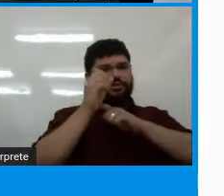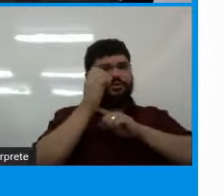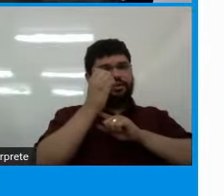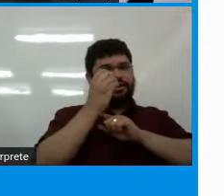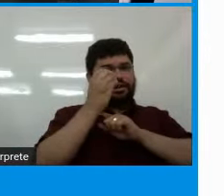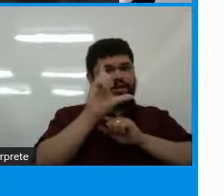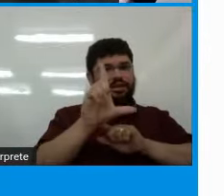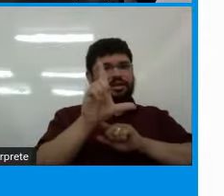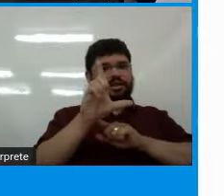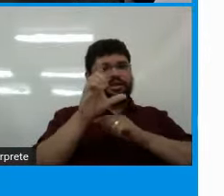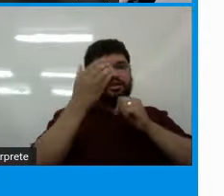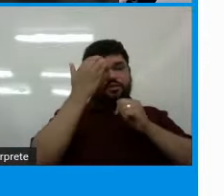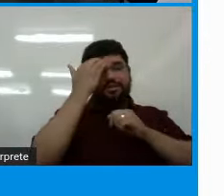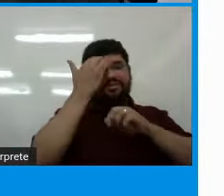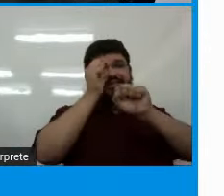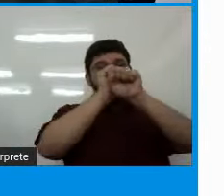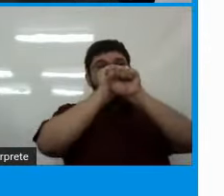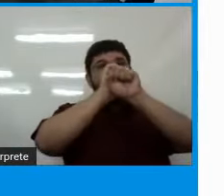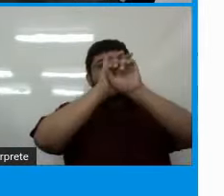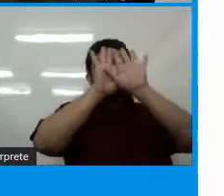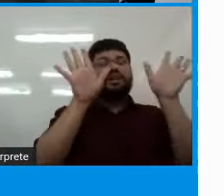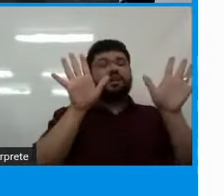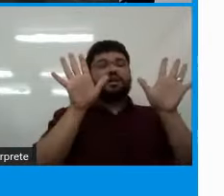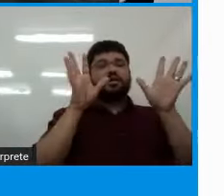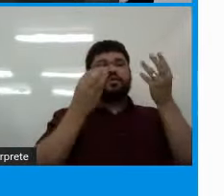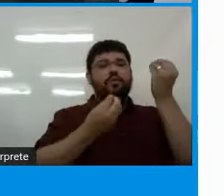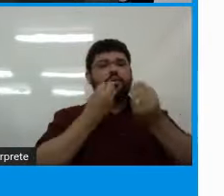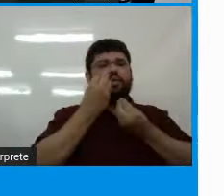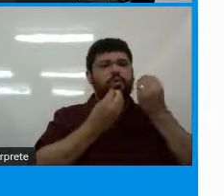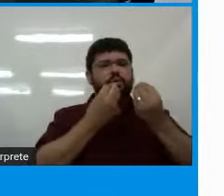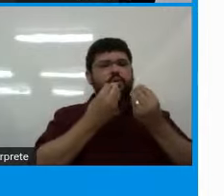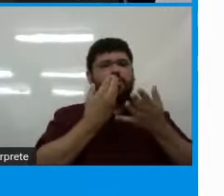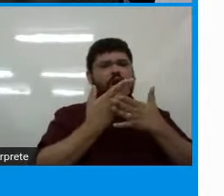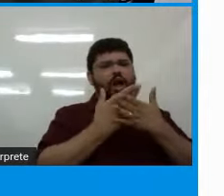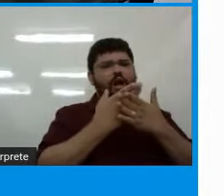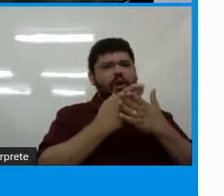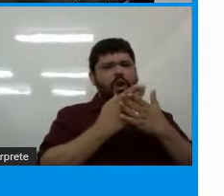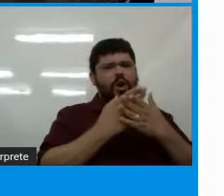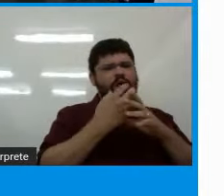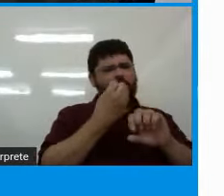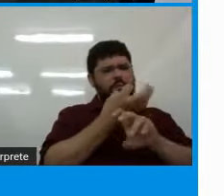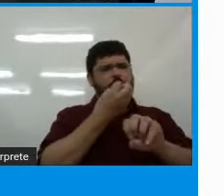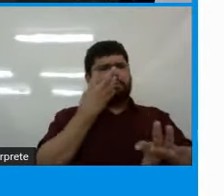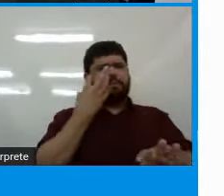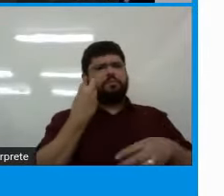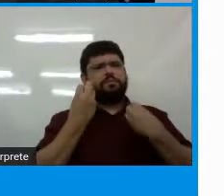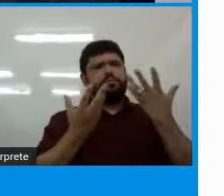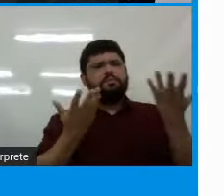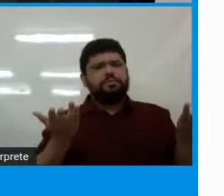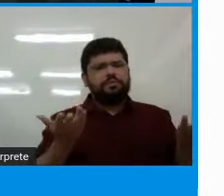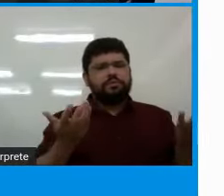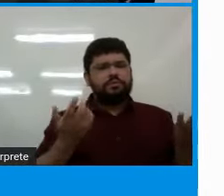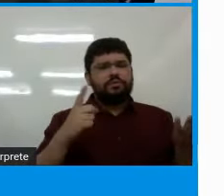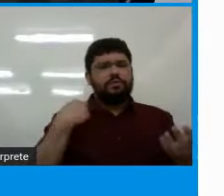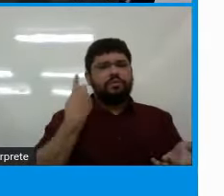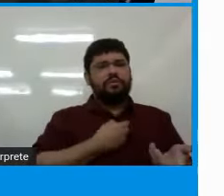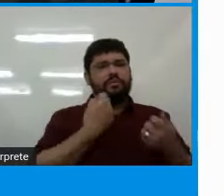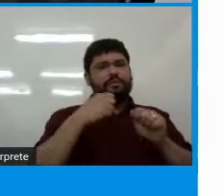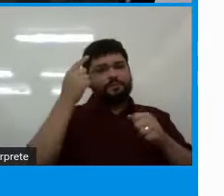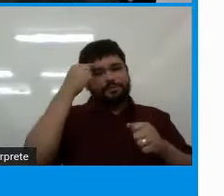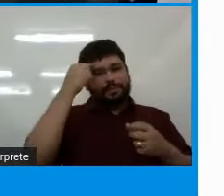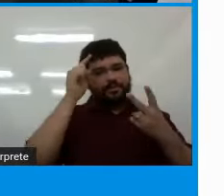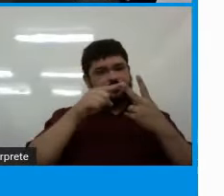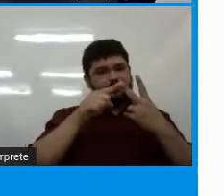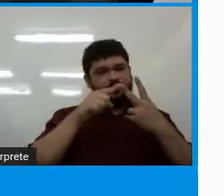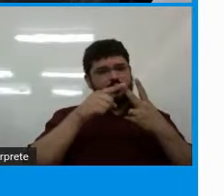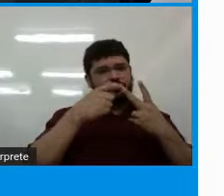pedagogicamente falando, se dará a aula não presencial. É importante também a gente pensar um pouco na postura docente.